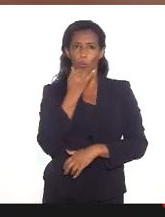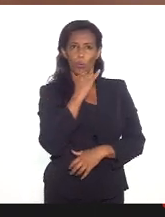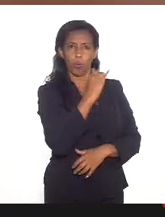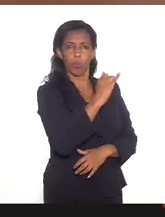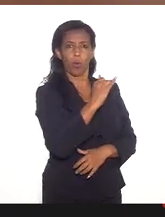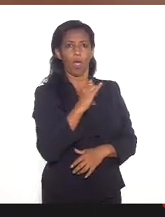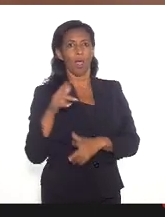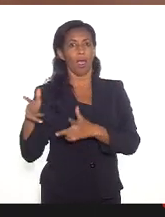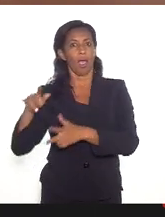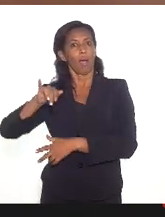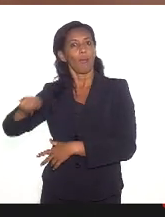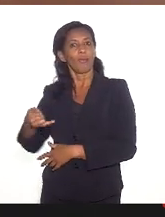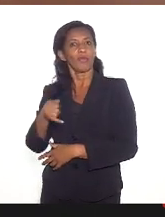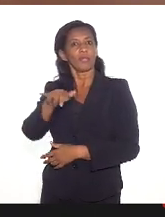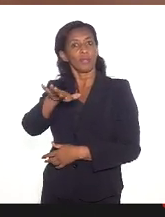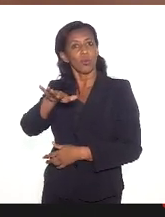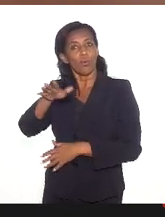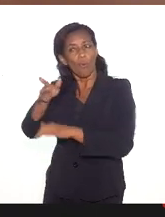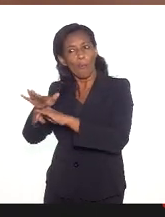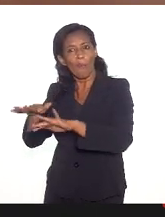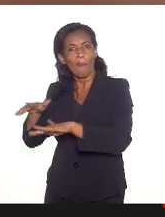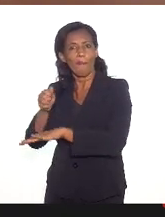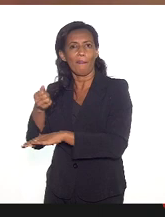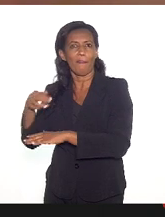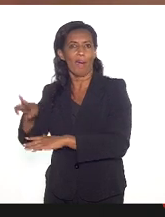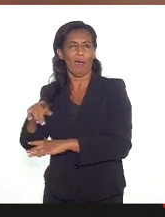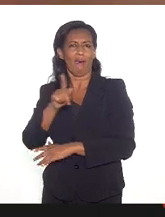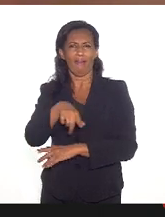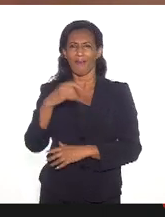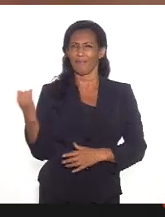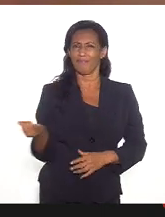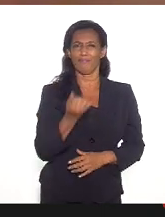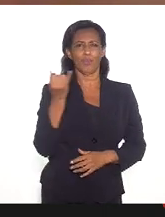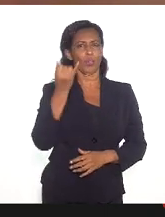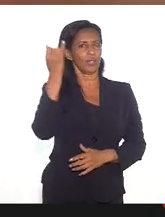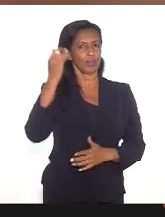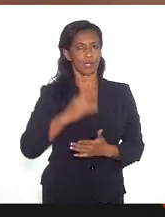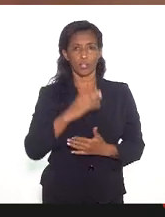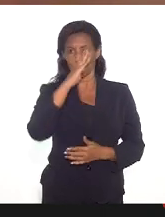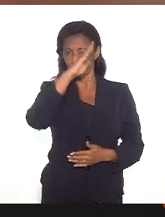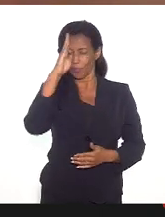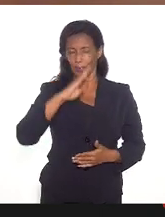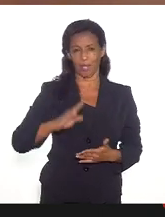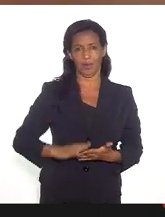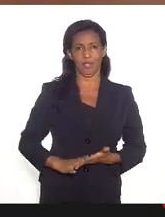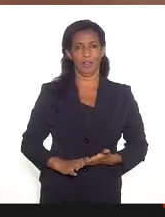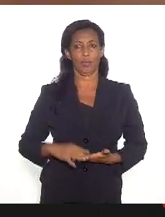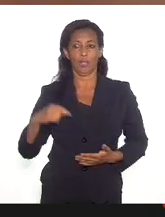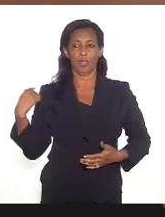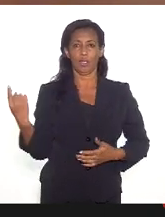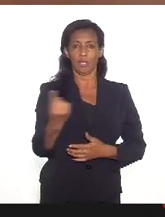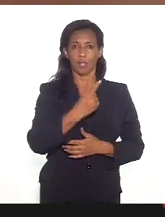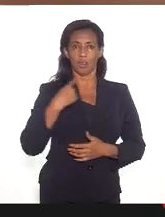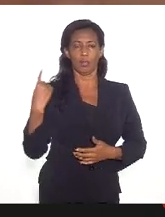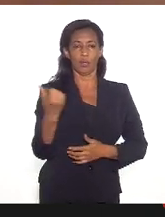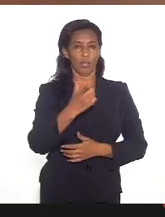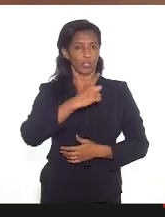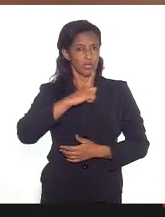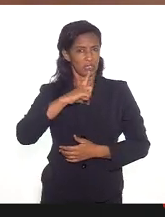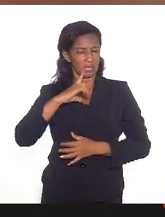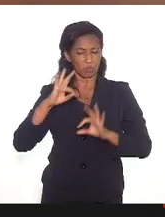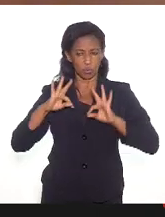mar. Isso é extremamente importante para o futuro brasileiro e nós temos toda a